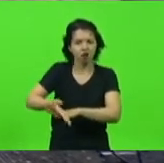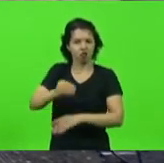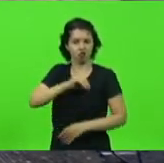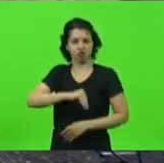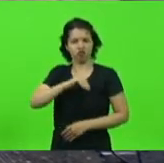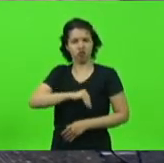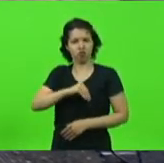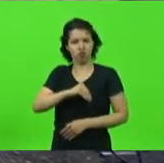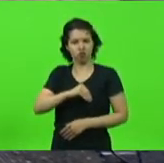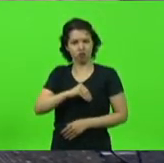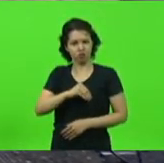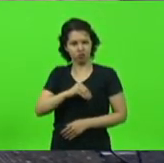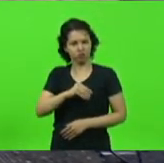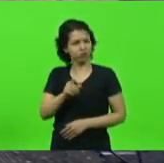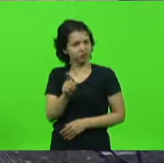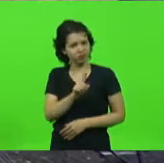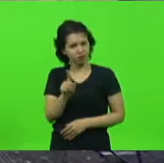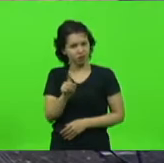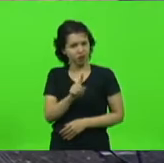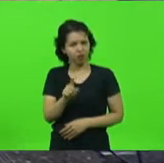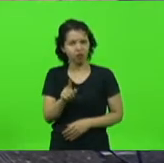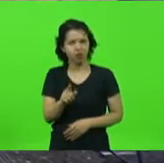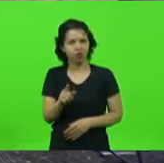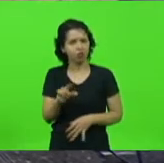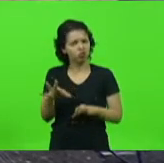um salário. Todo mundo custeia